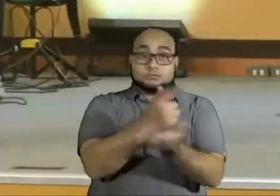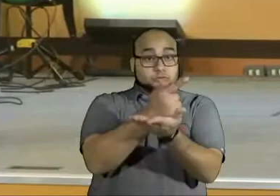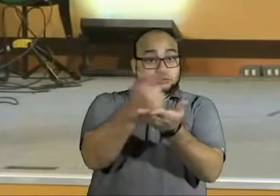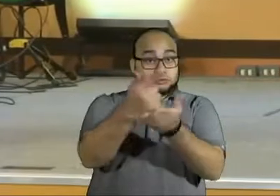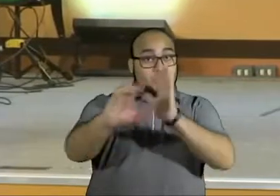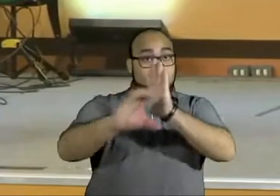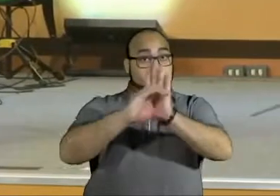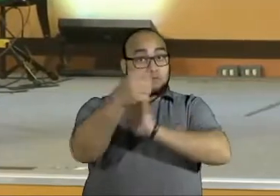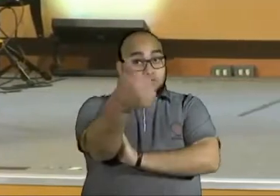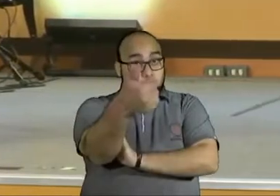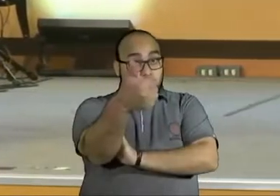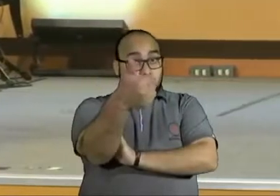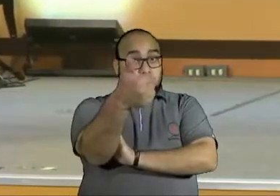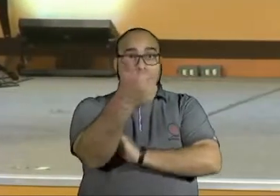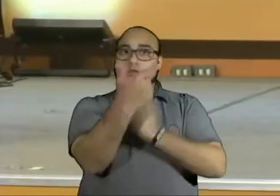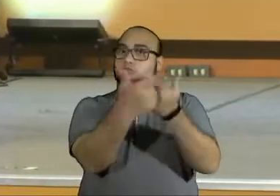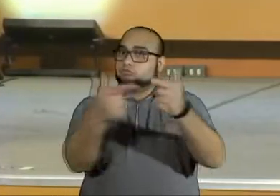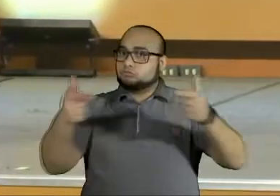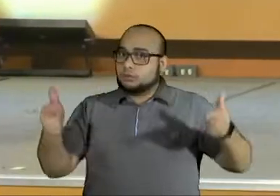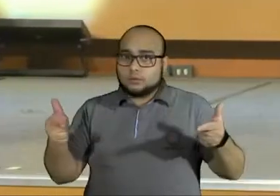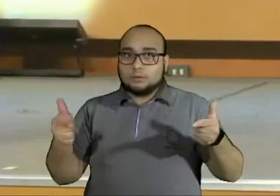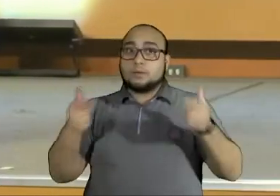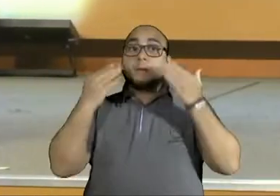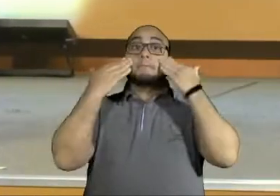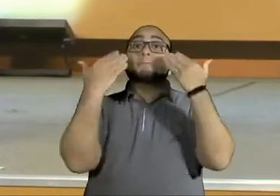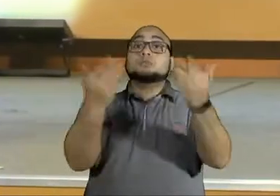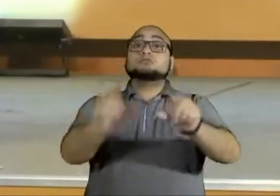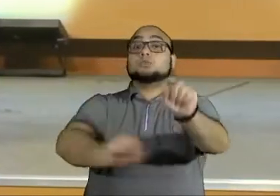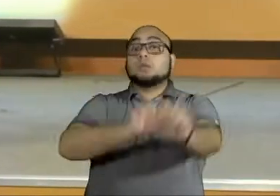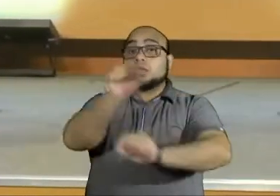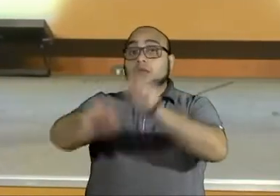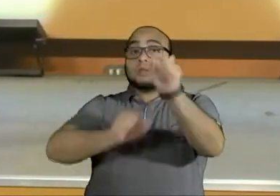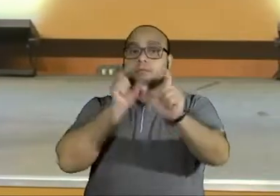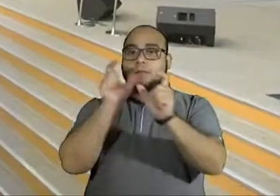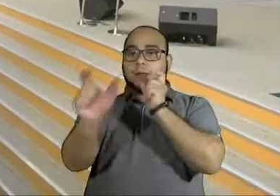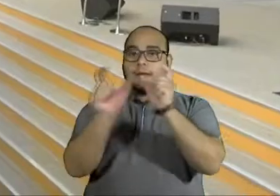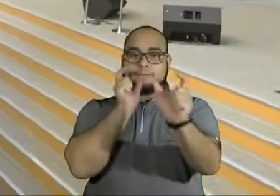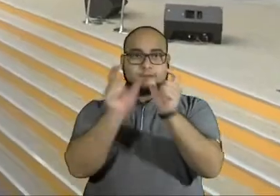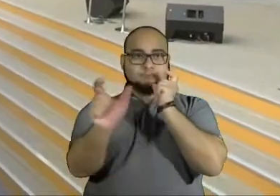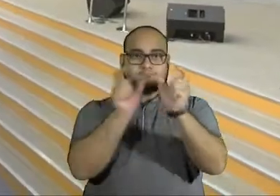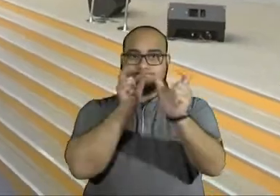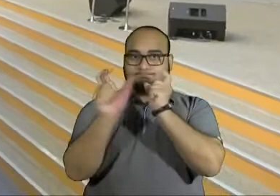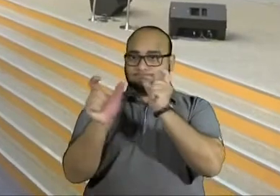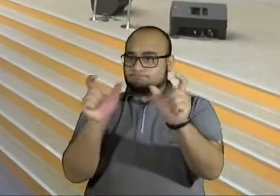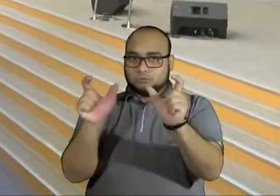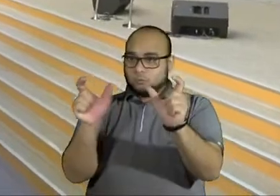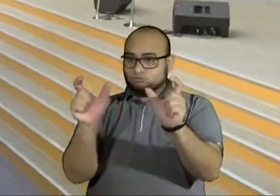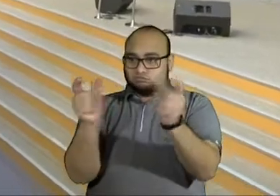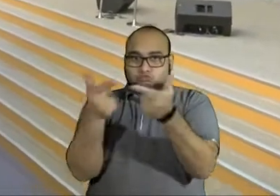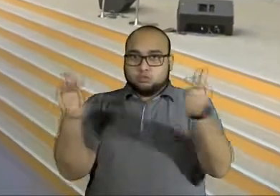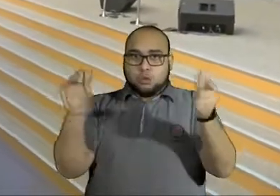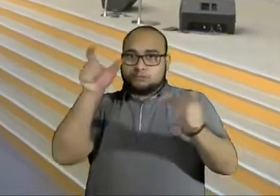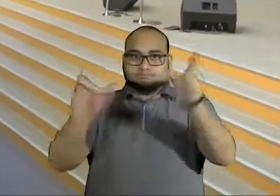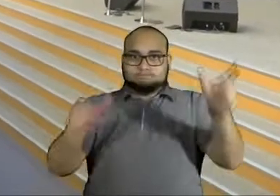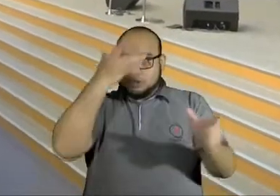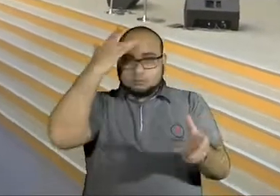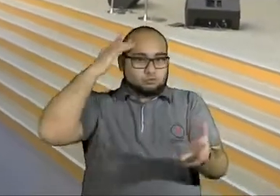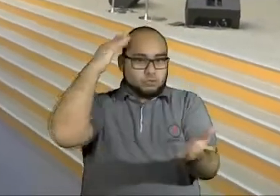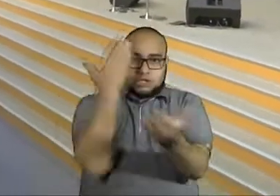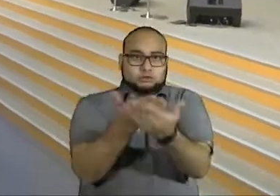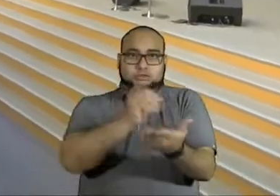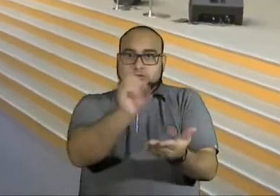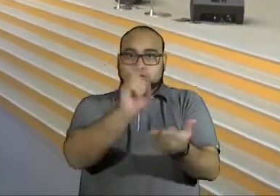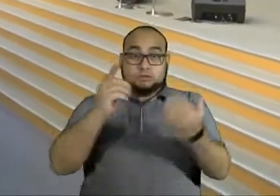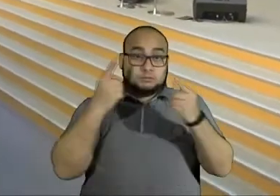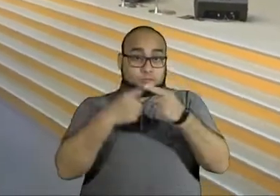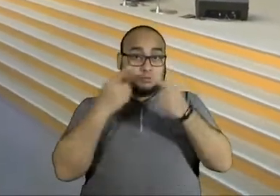é manifestação de palavra. Ninguém disse eu creio, não há manifestação de fé em Gênesis 1. O que há é